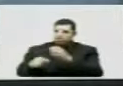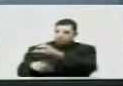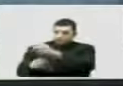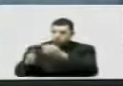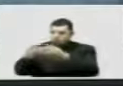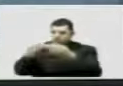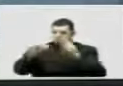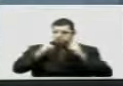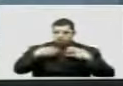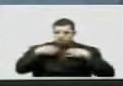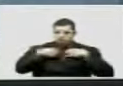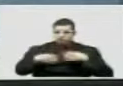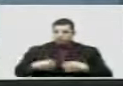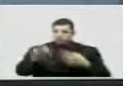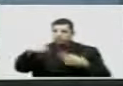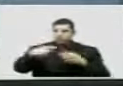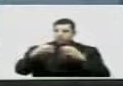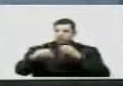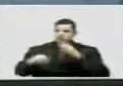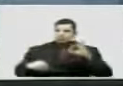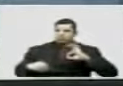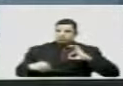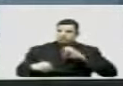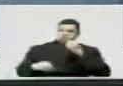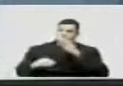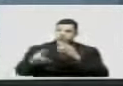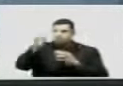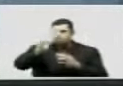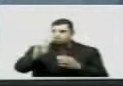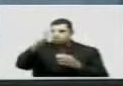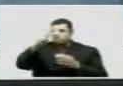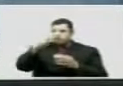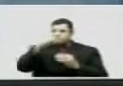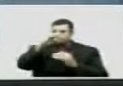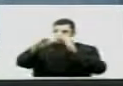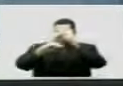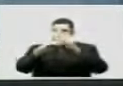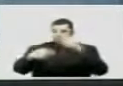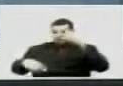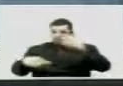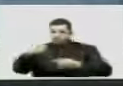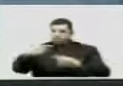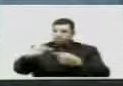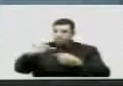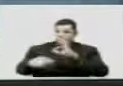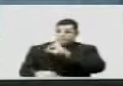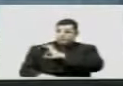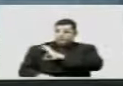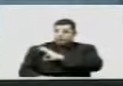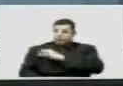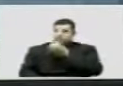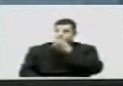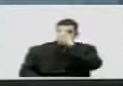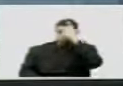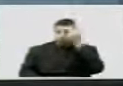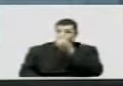emprestar o seu colete para outro policial. Isso é valorizar e construir uma polícia respeitada pelo povo de